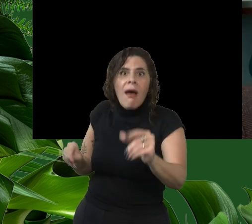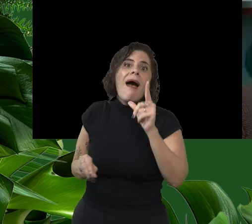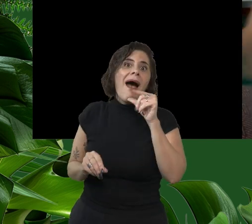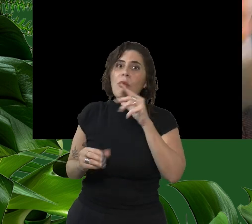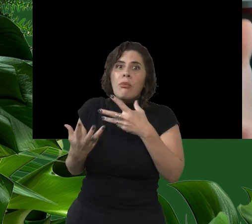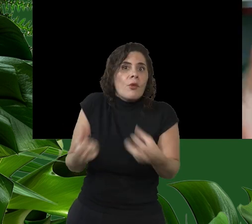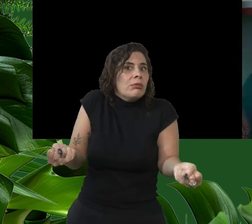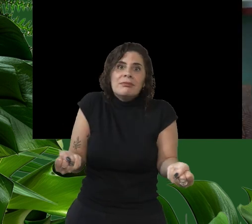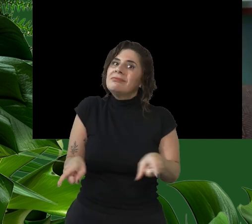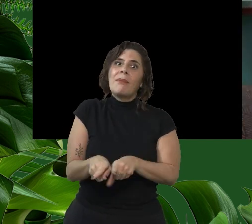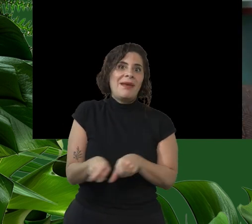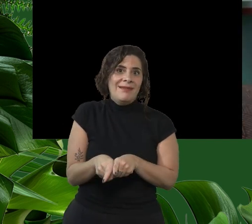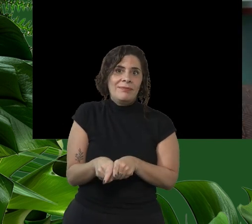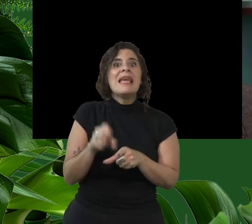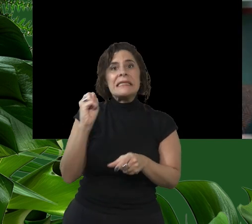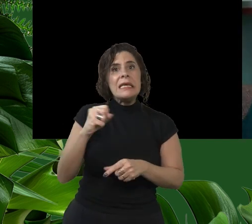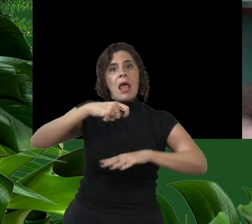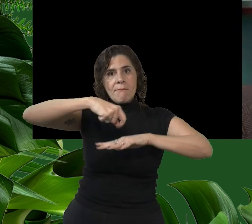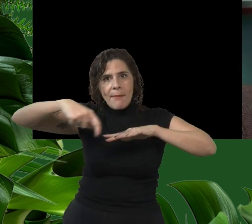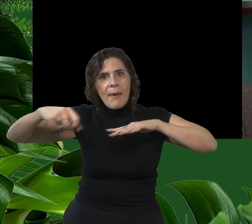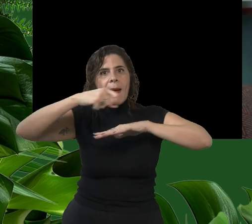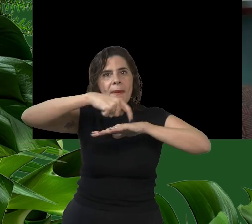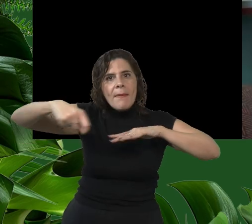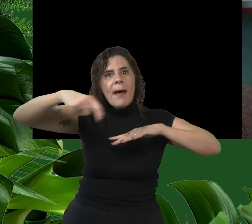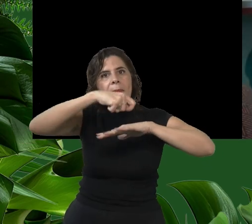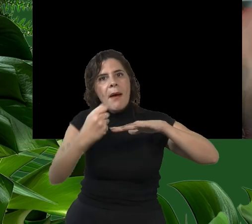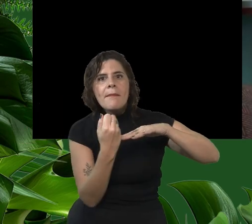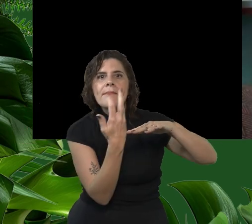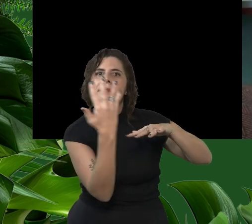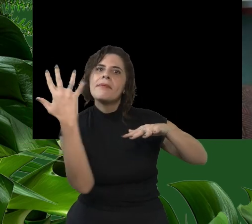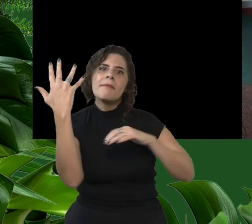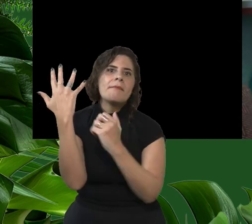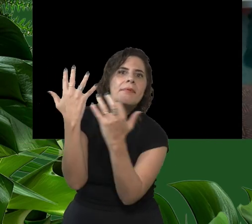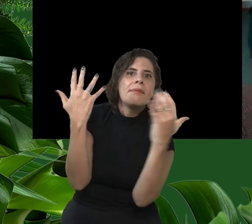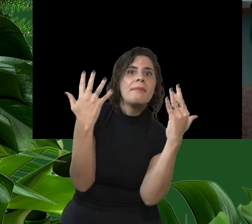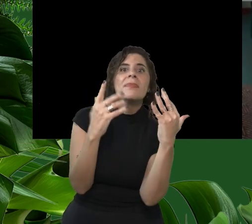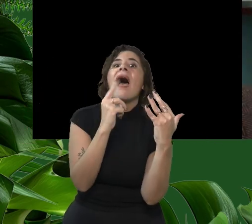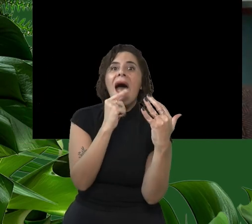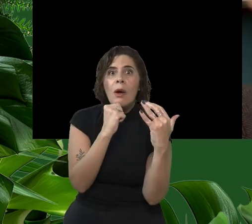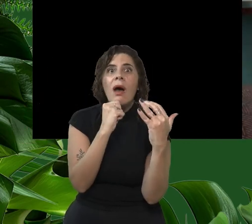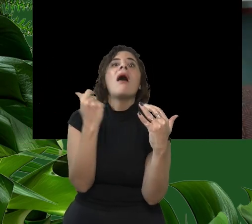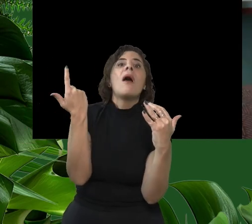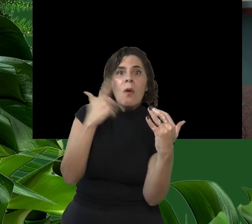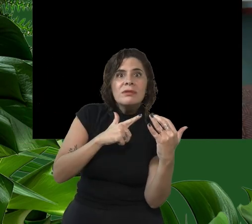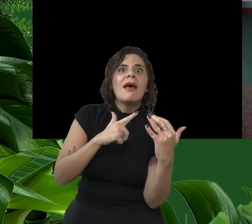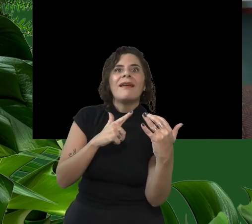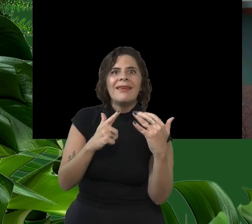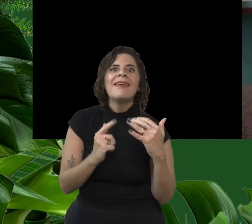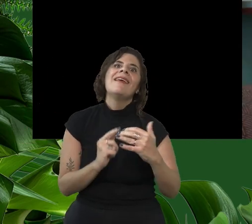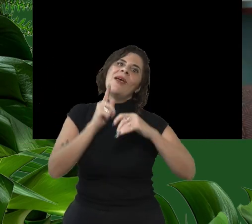de volta a floresta, faz o reflorestamento, a água volta, as nascentes aparecem. Então, é tudo um ciclo